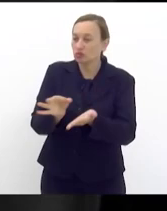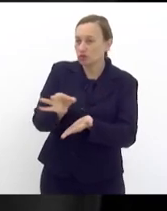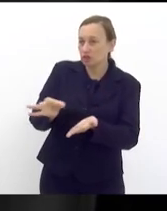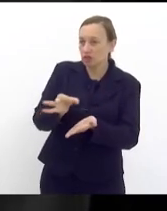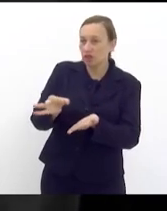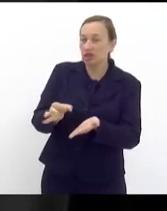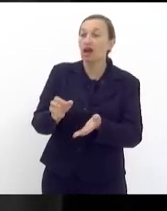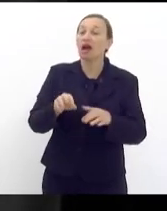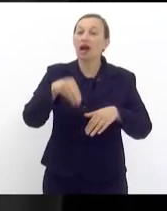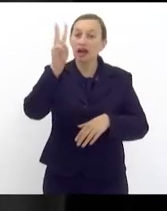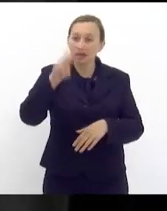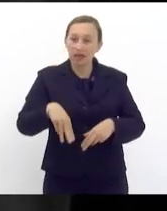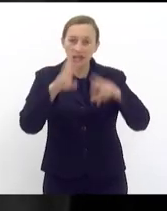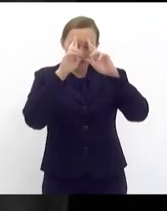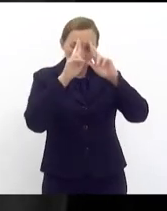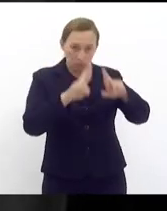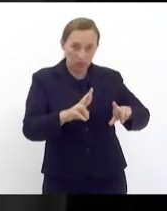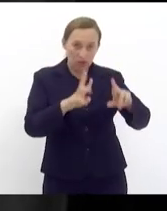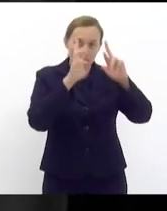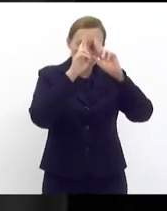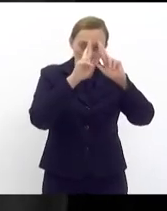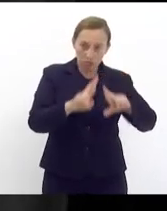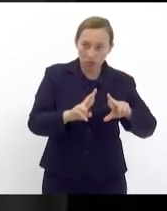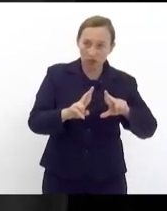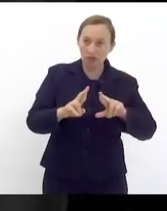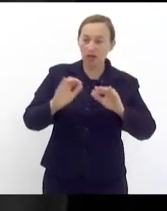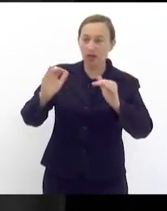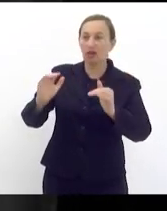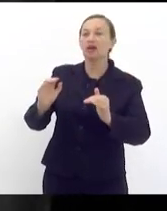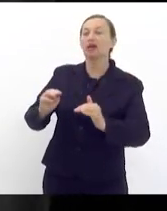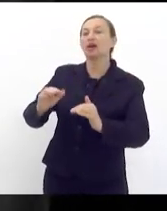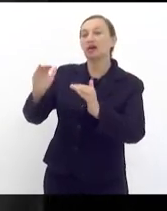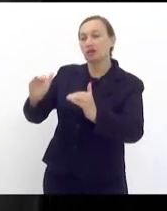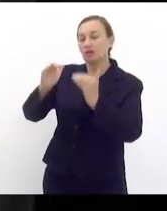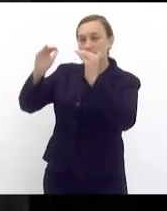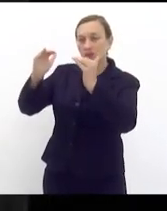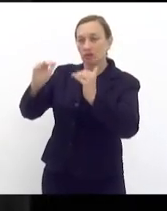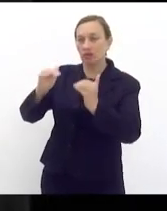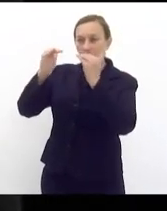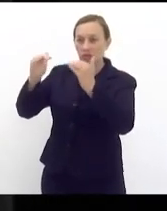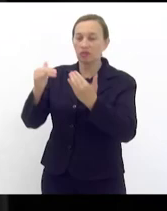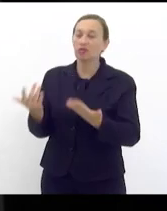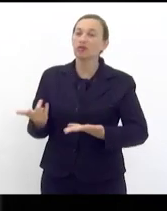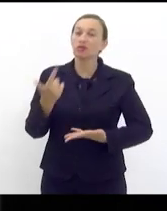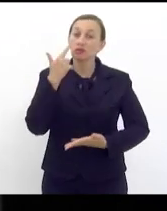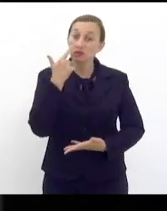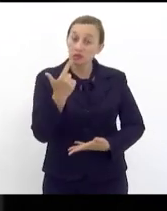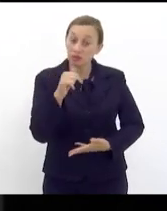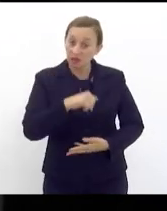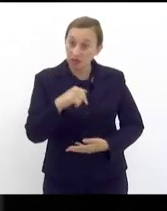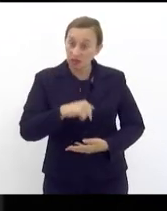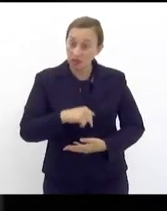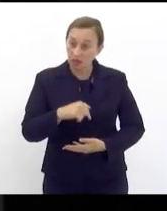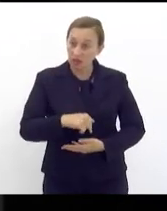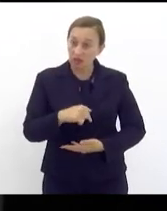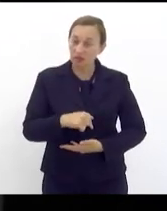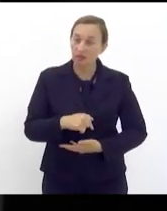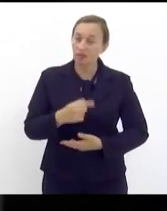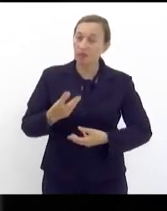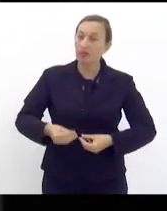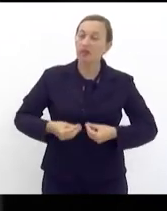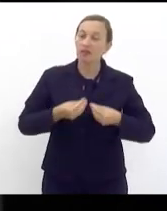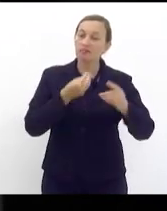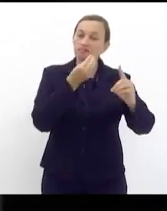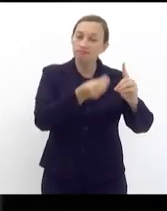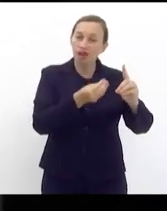honra. É, prefeito Rubão, nós viemos aqui para prestar nossa